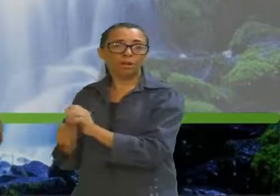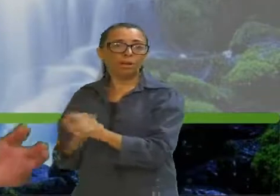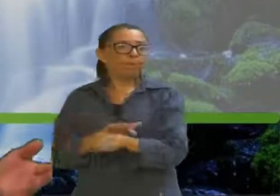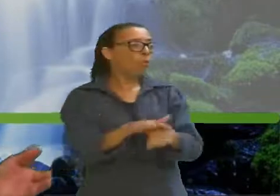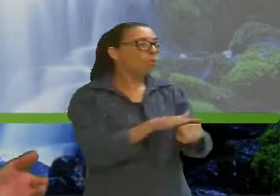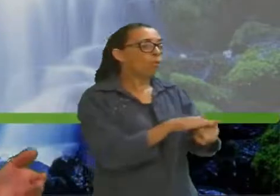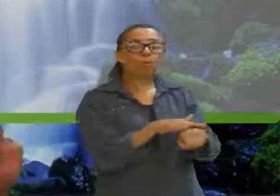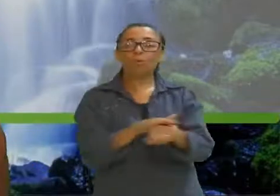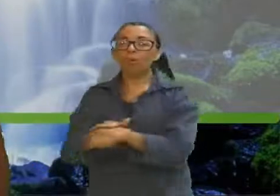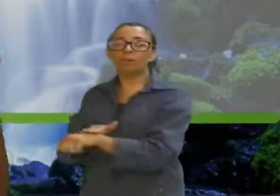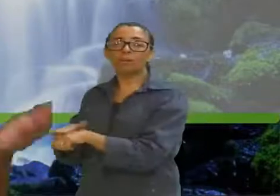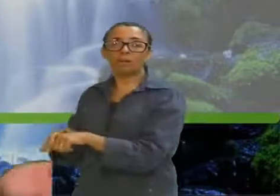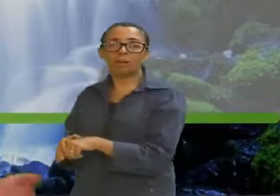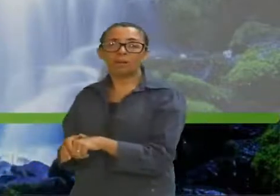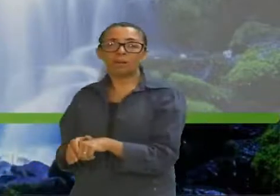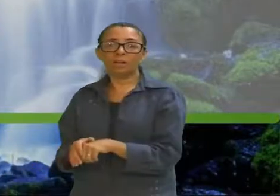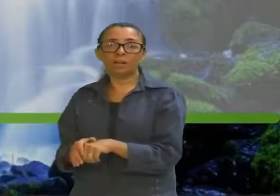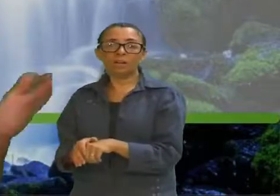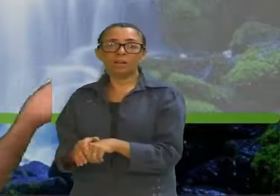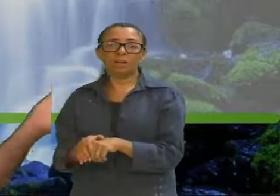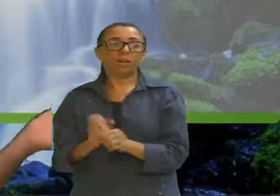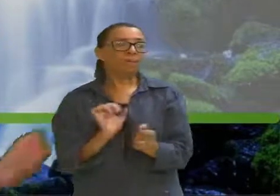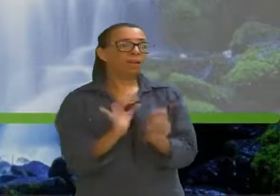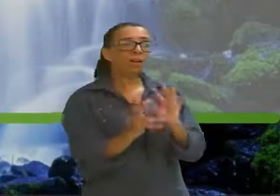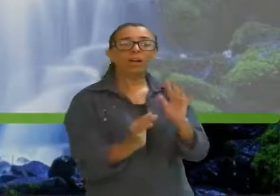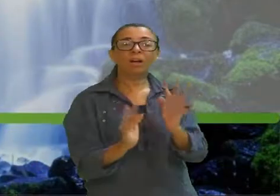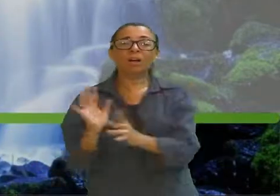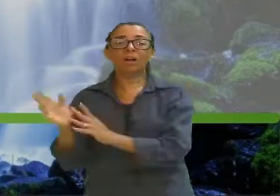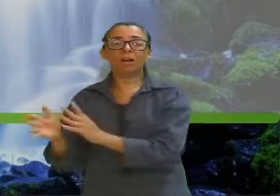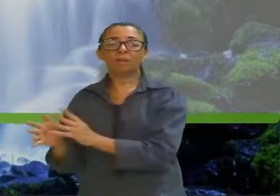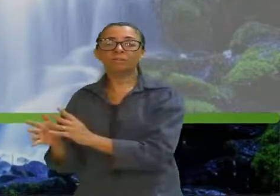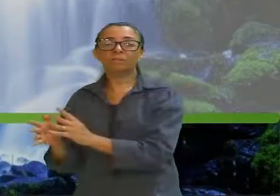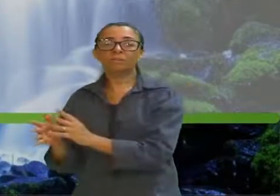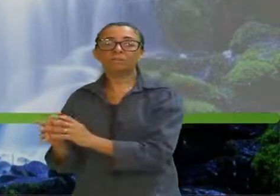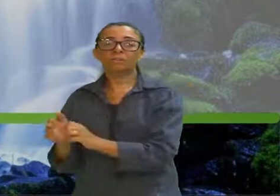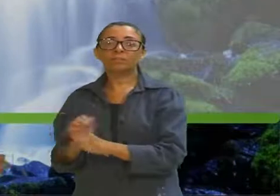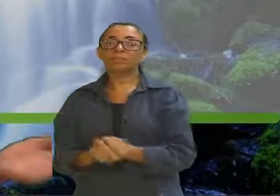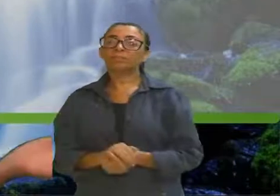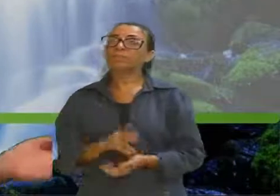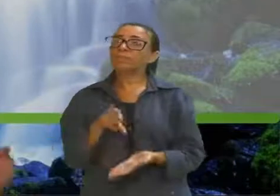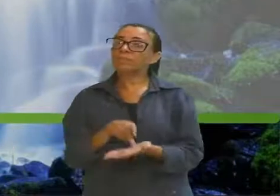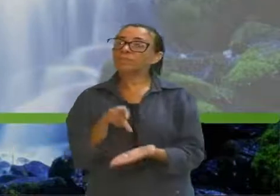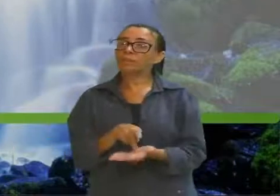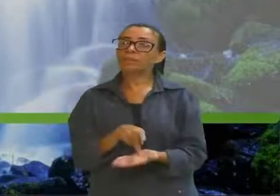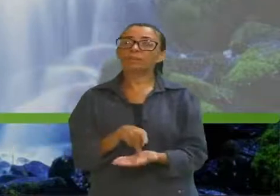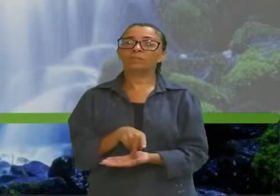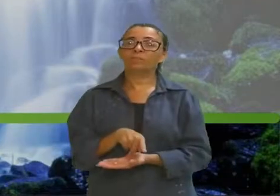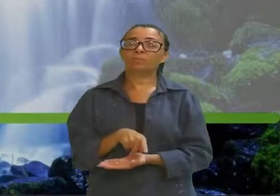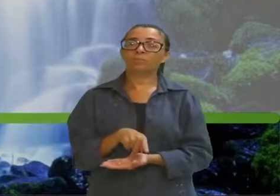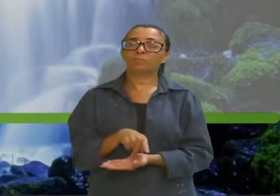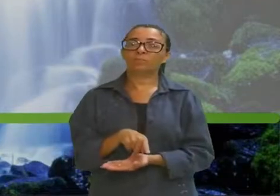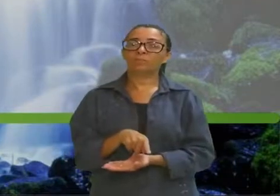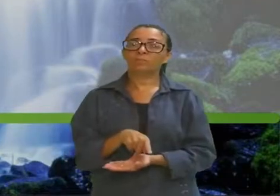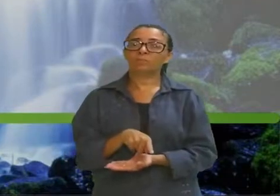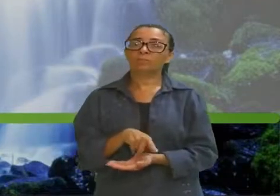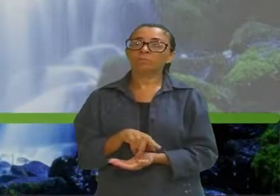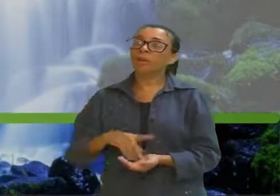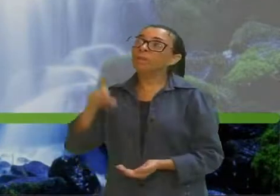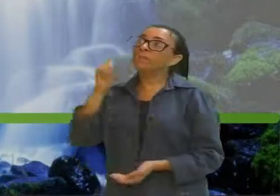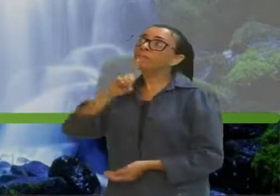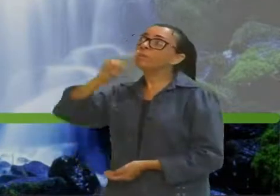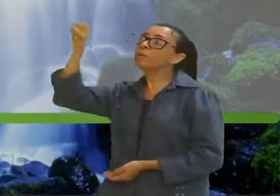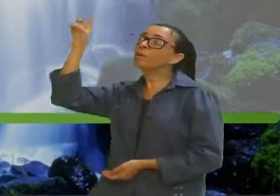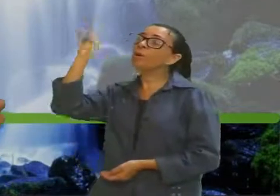não totalmente, e é bem provável que o não totalmente é uma resposta que acho que todos nós vamos dar, né? Porque